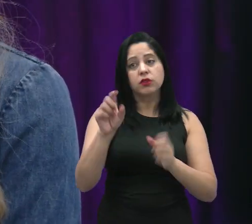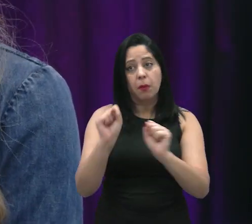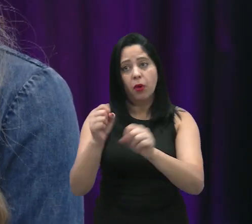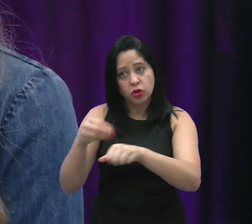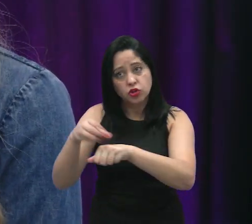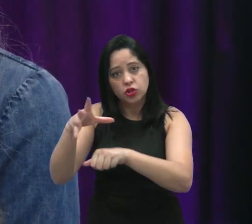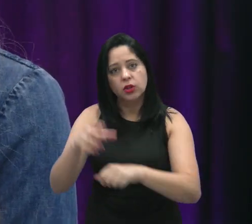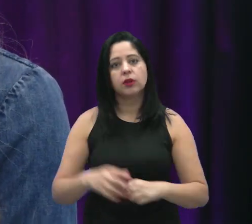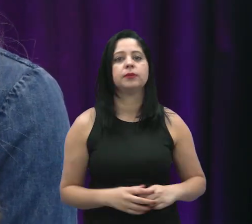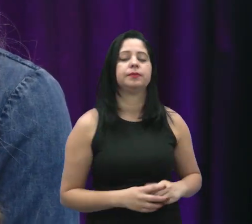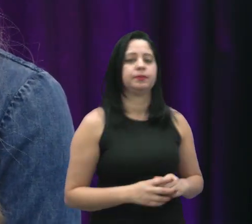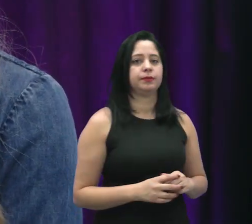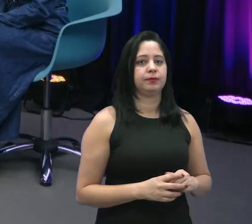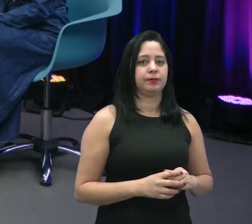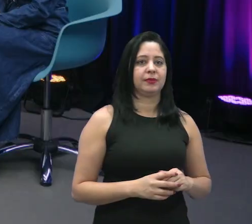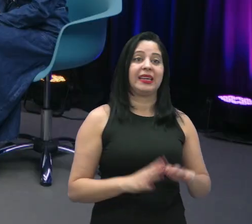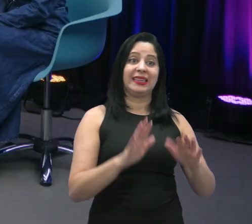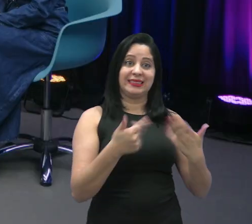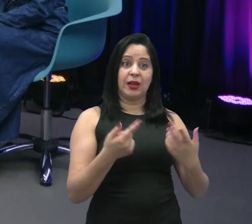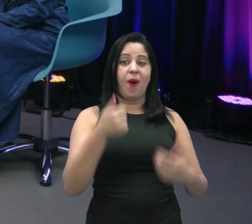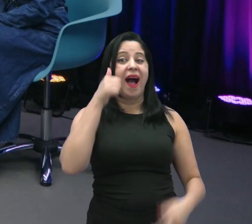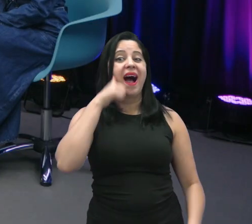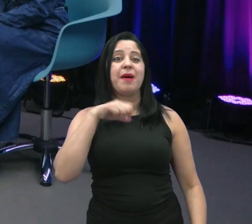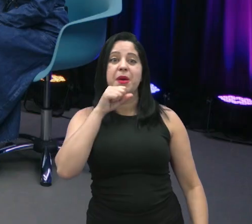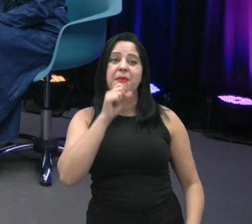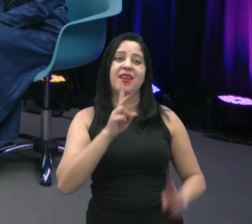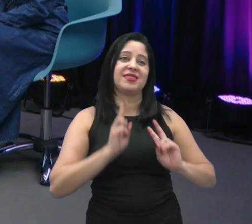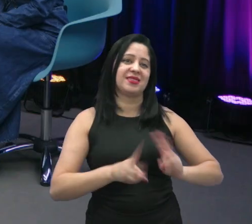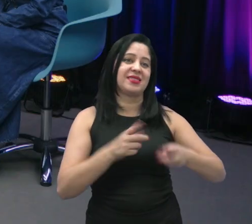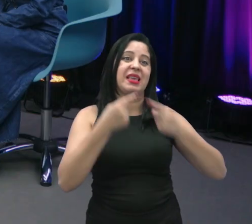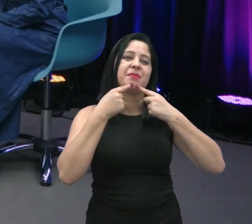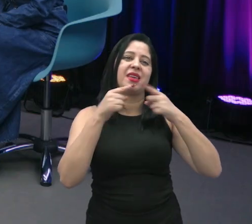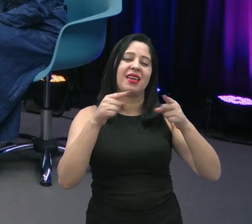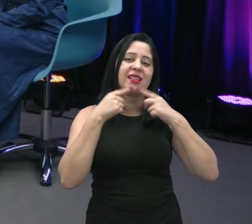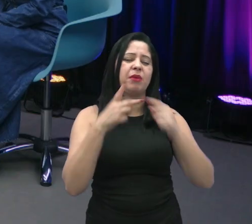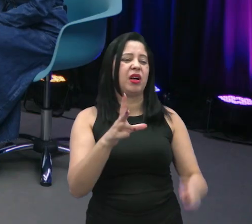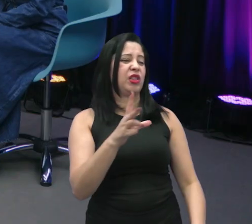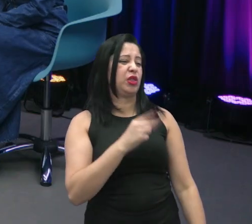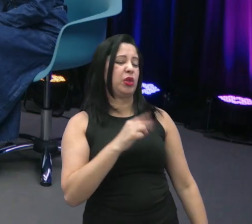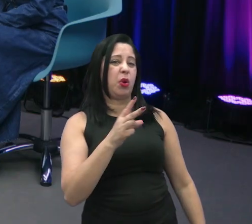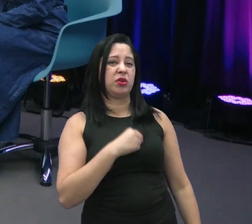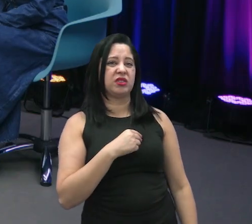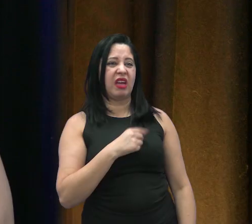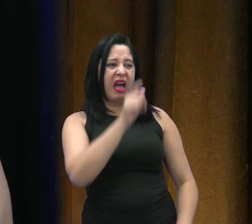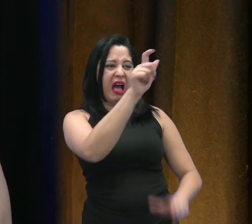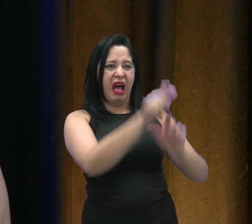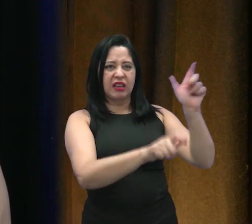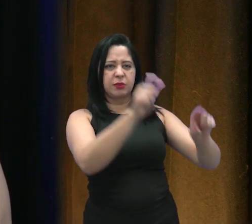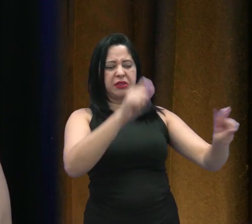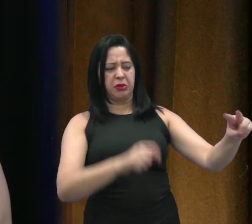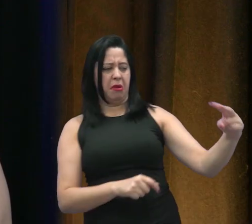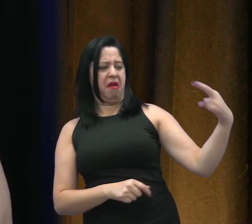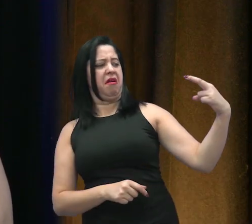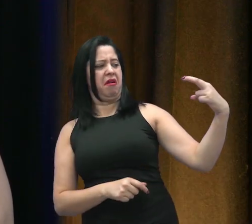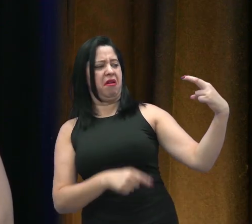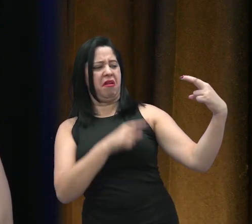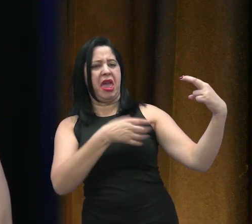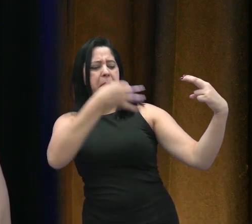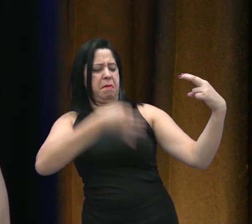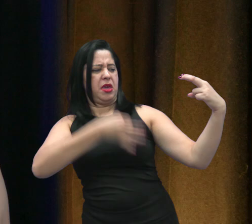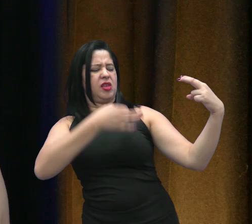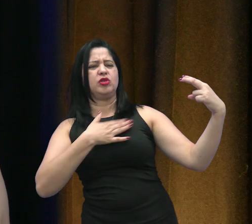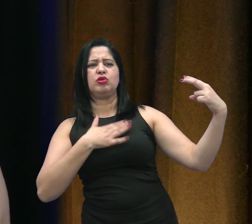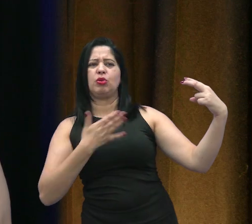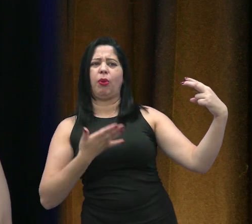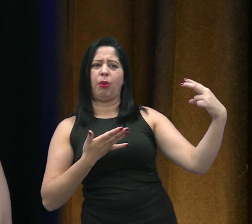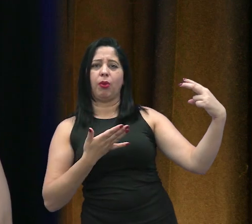para a comunidade hoje? Uma das queixas que as mães mais trazem pra gente é essa questão. Nossa, mas as pessoas olham, né, torto,